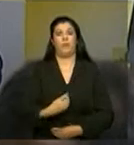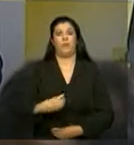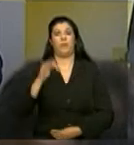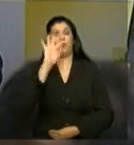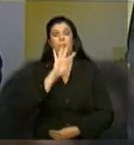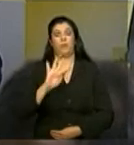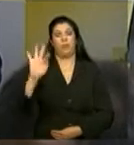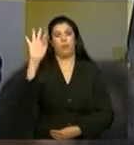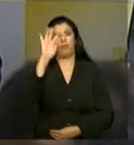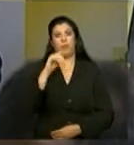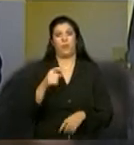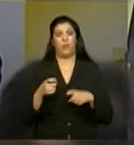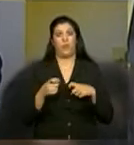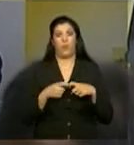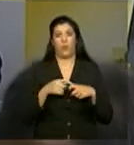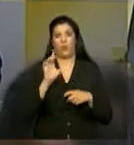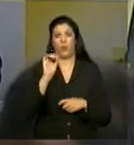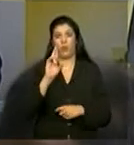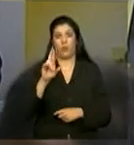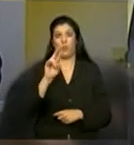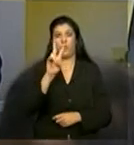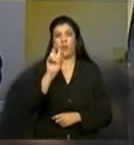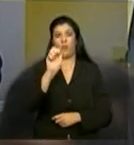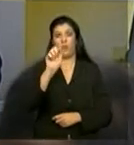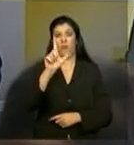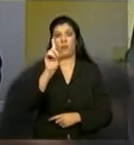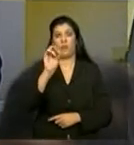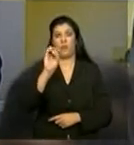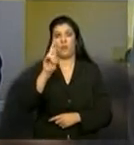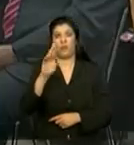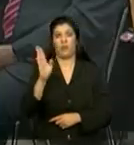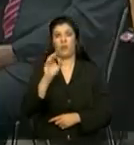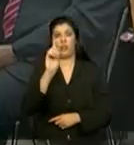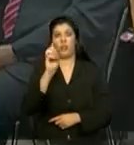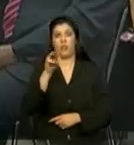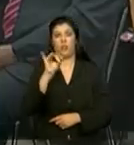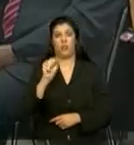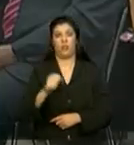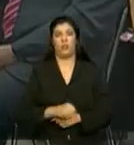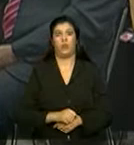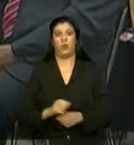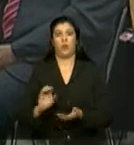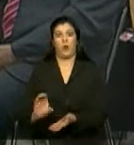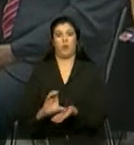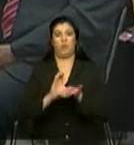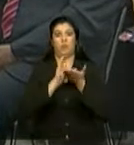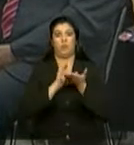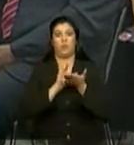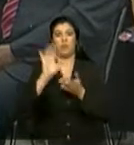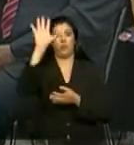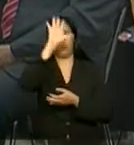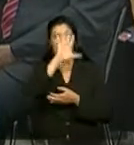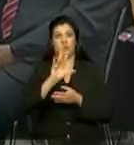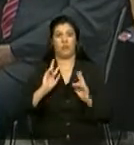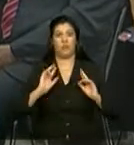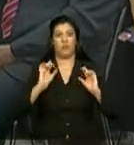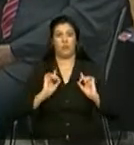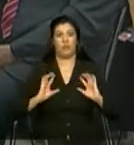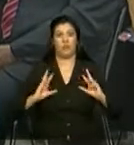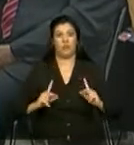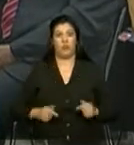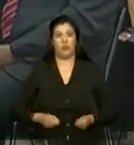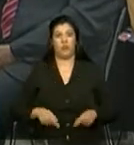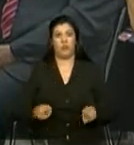doutor wadih damous presidente nacional da comissão nacional dos direitos humanos da nossa querida ordem dos